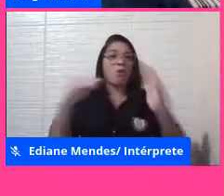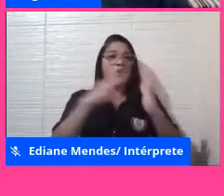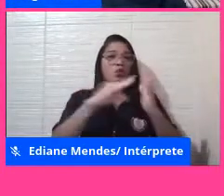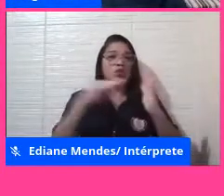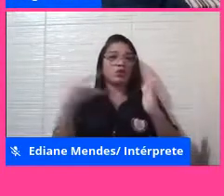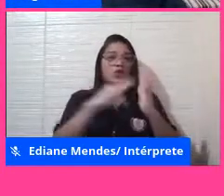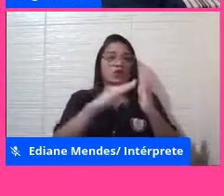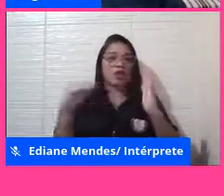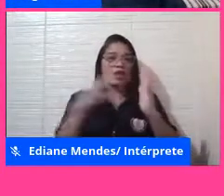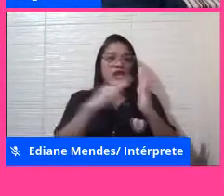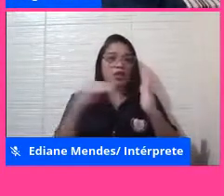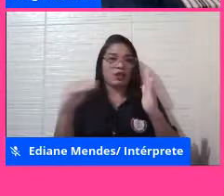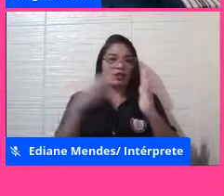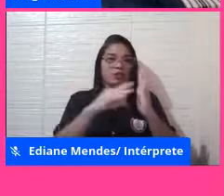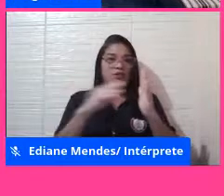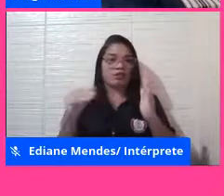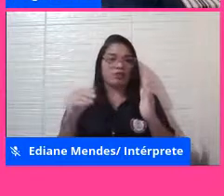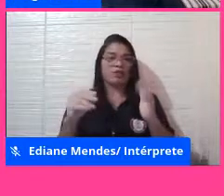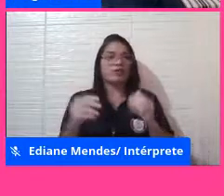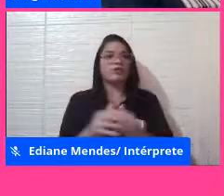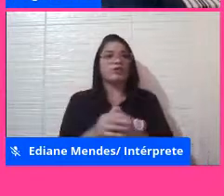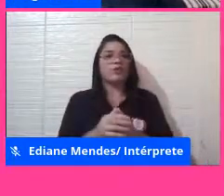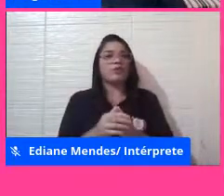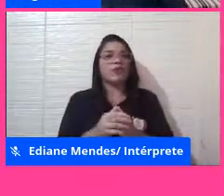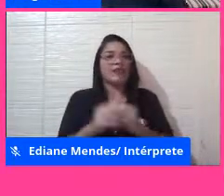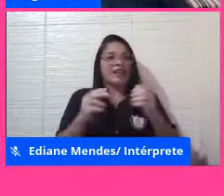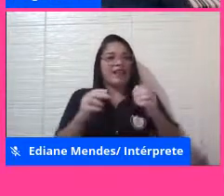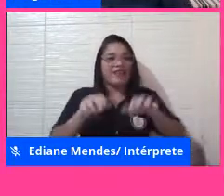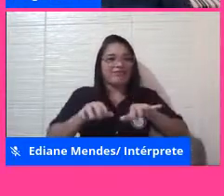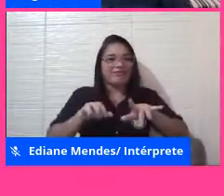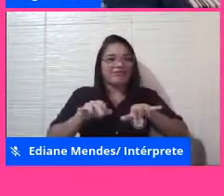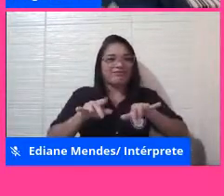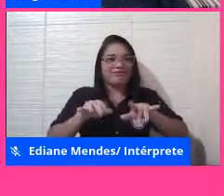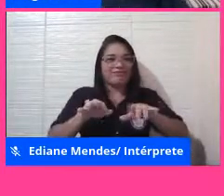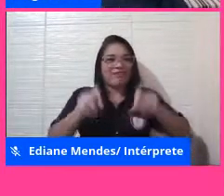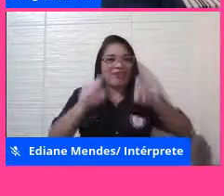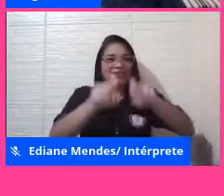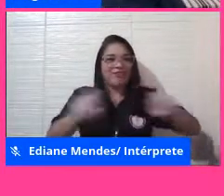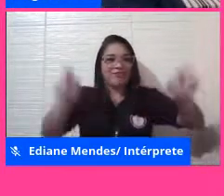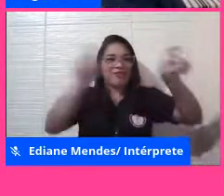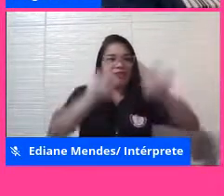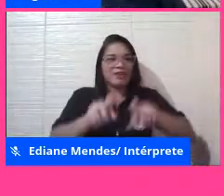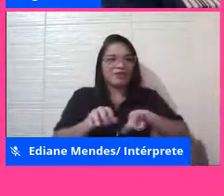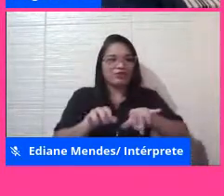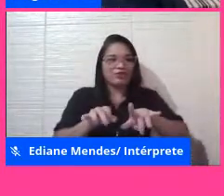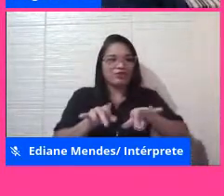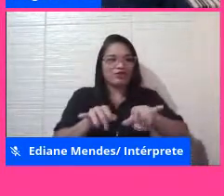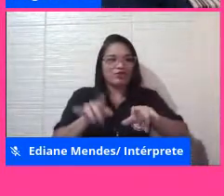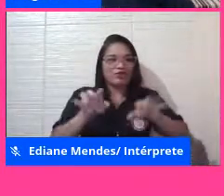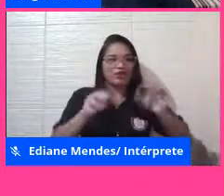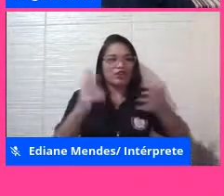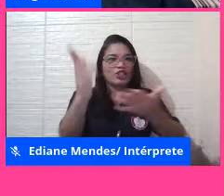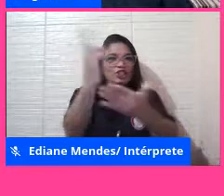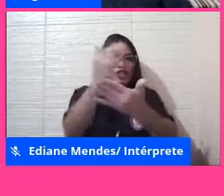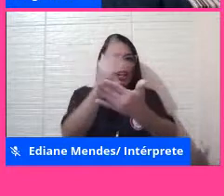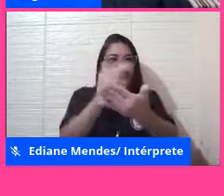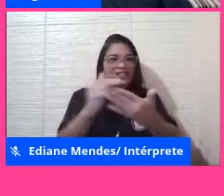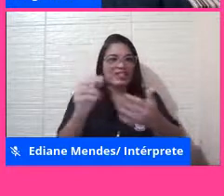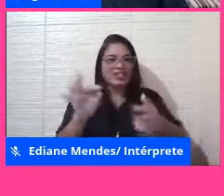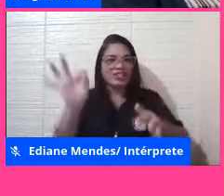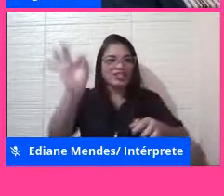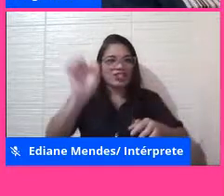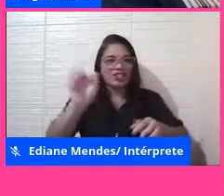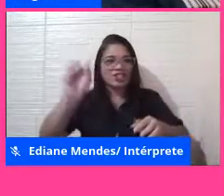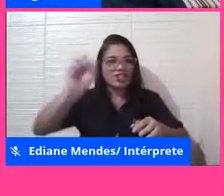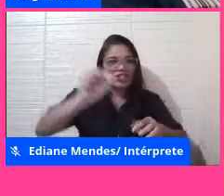tu tá desenhando lá e você está desenhando no teu modelo 3D e tu não percebe que tem um erro no teu modelo.